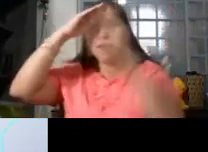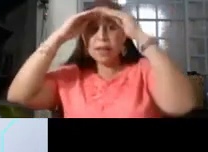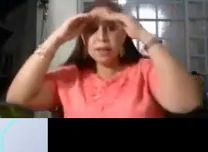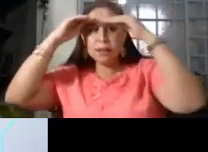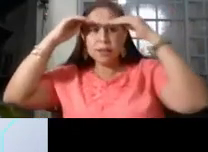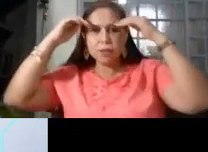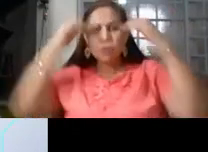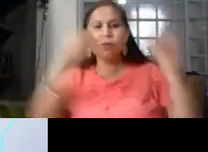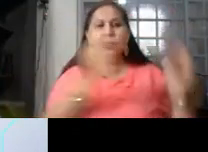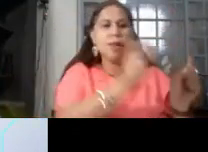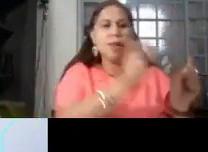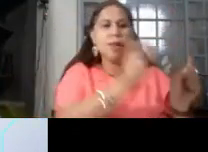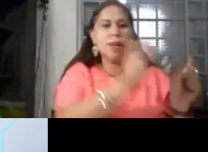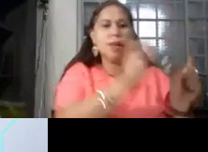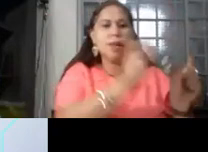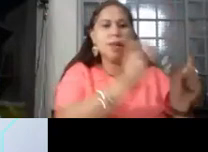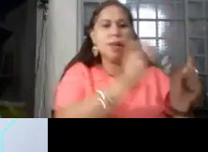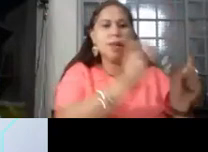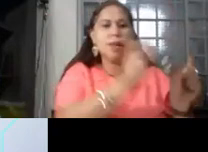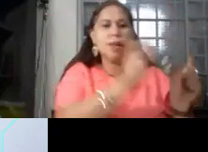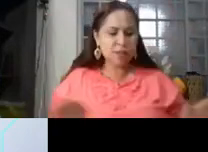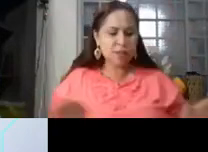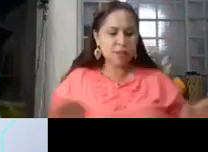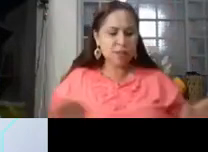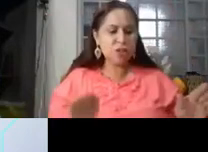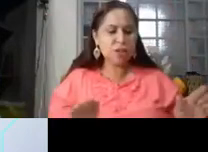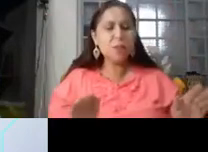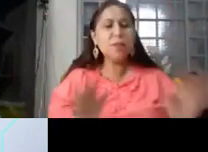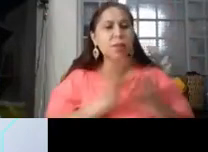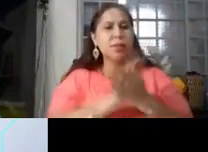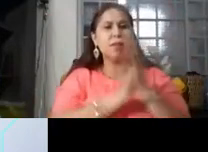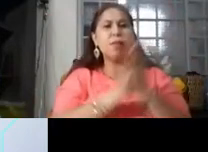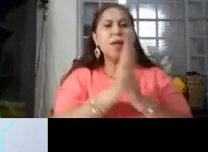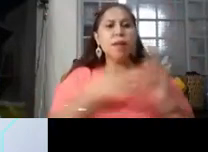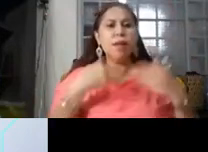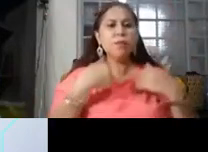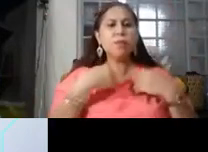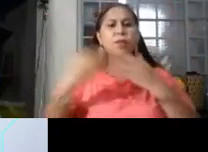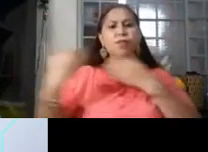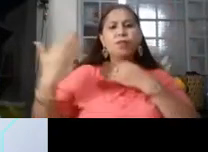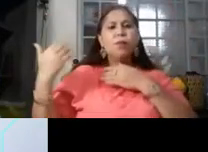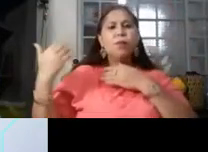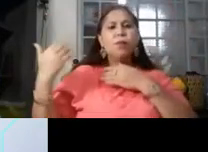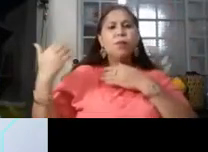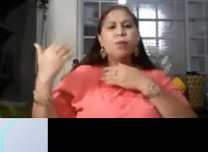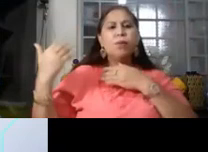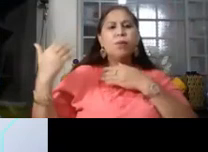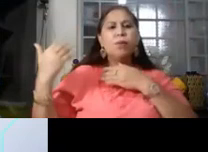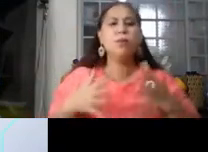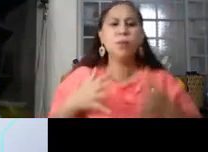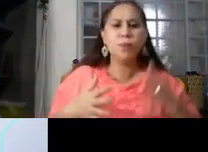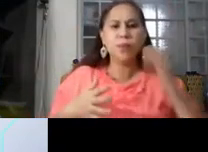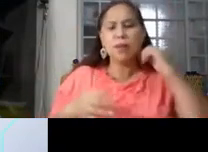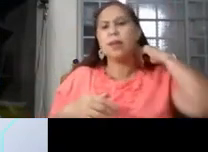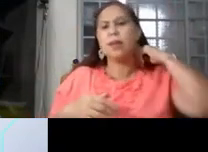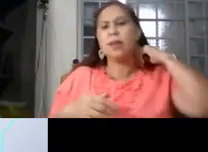vai estar Josinalva, né? Vou organizar as 3 pessoas. Então, eu estou de fora, eu sou o